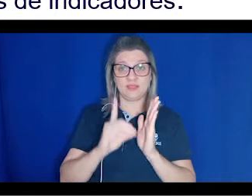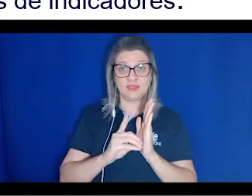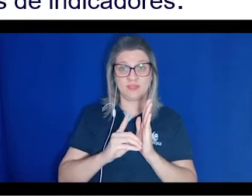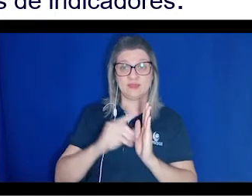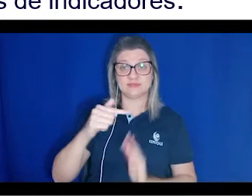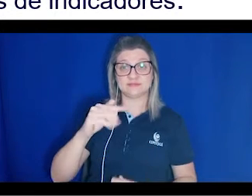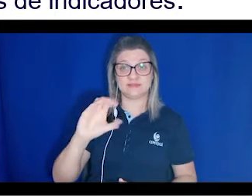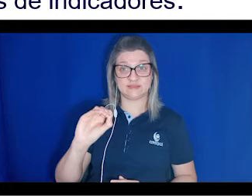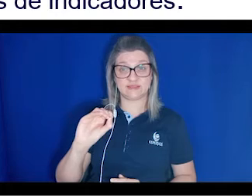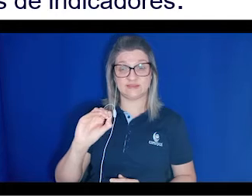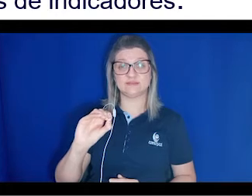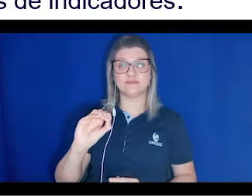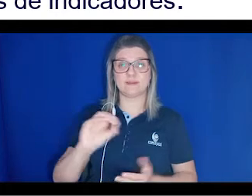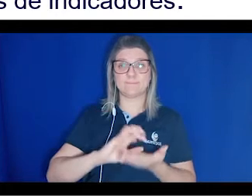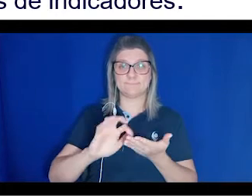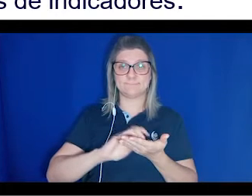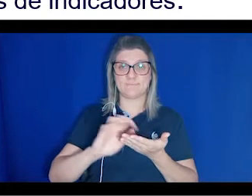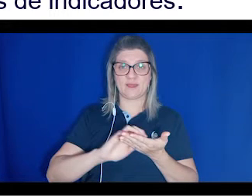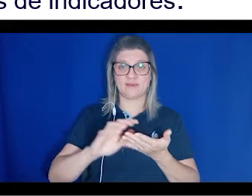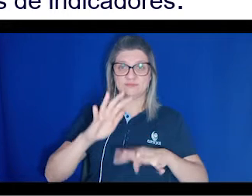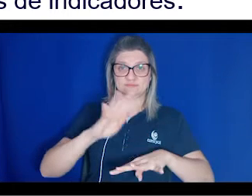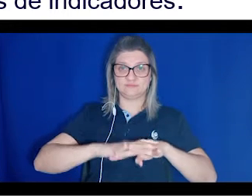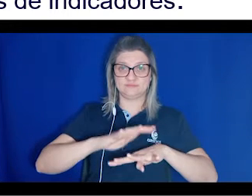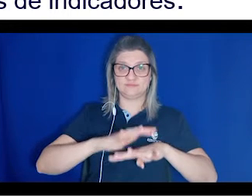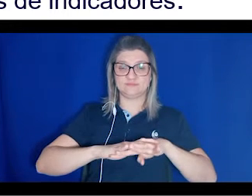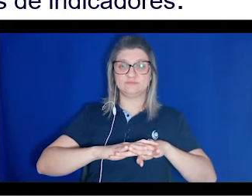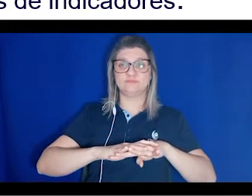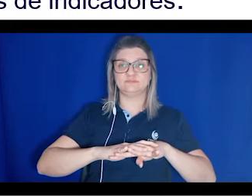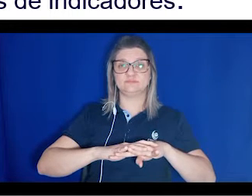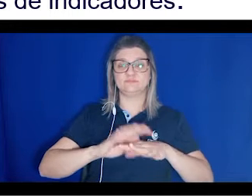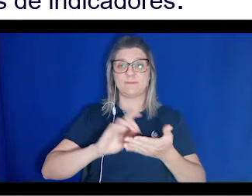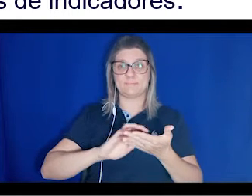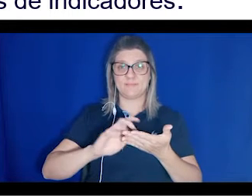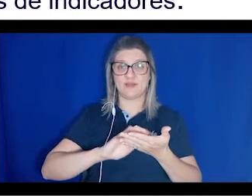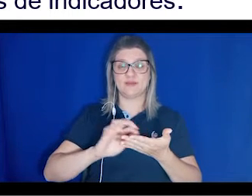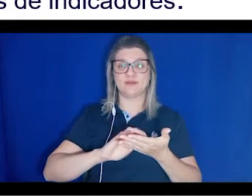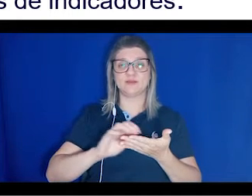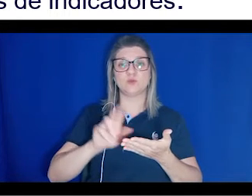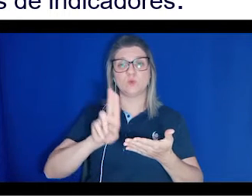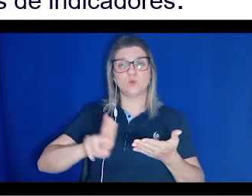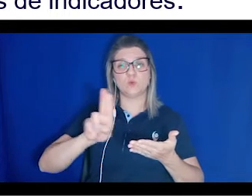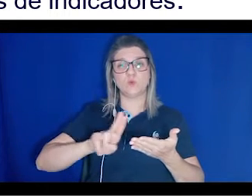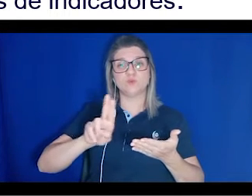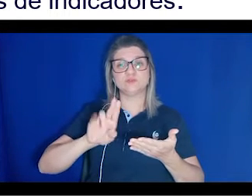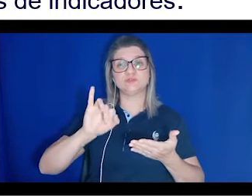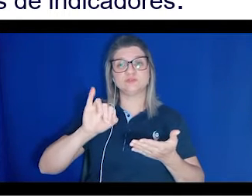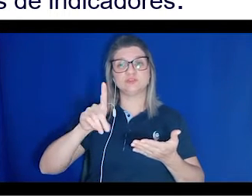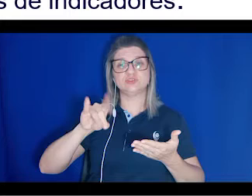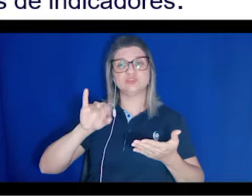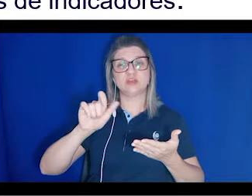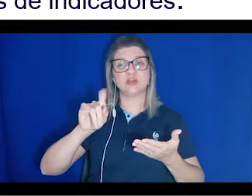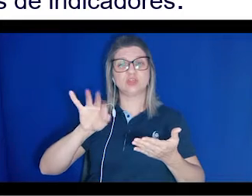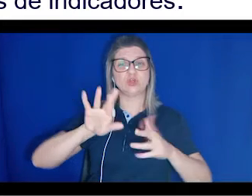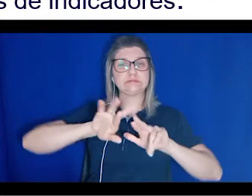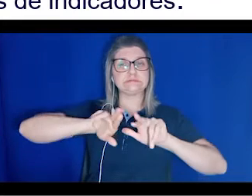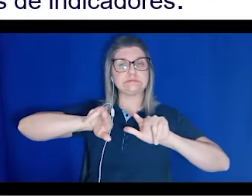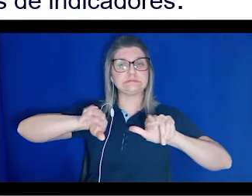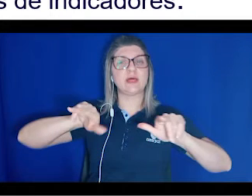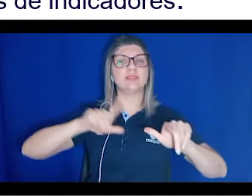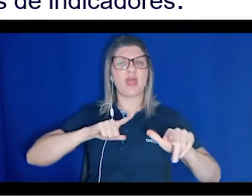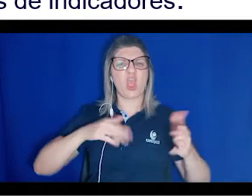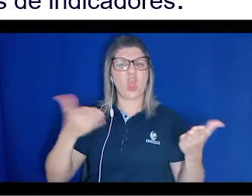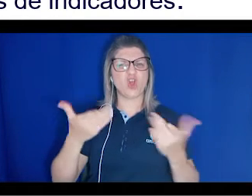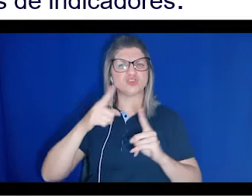as novas máquinas de cálculo permitiram a criação de outros tipos de indicadores. Então, tem muitos tipos de